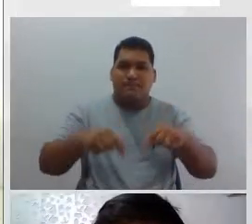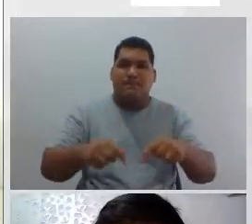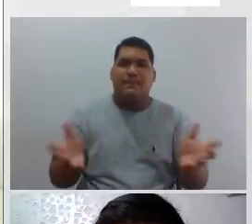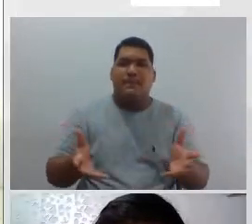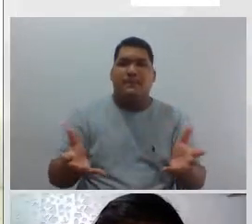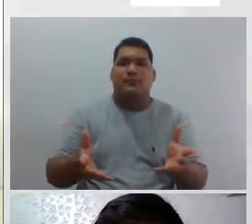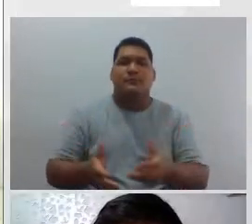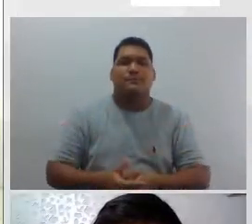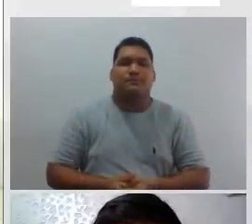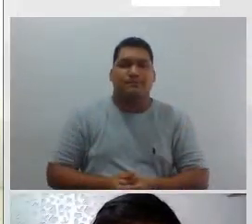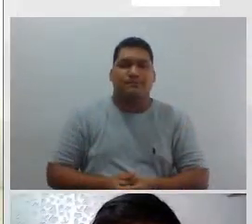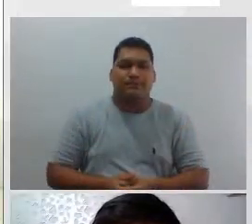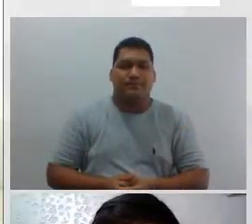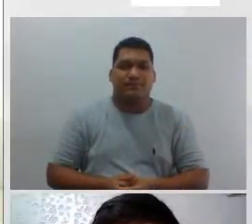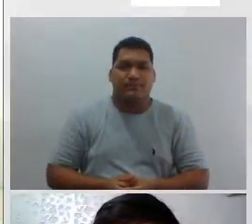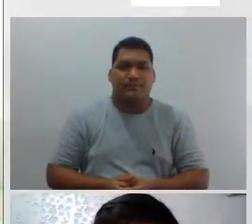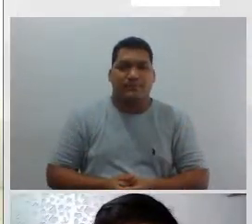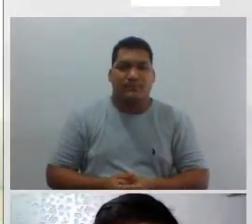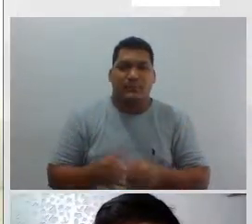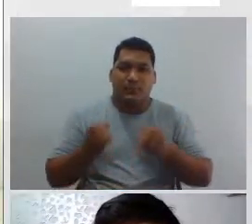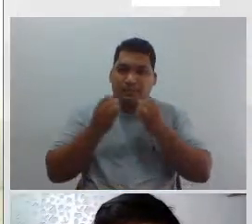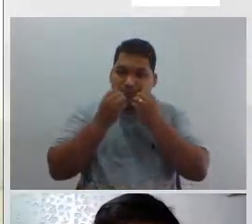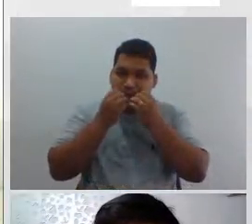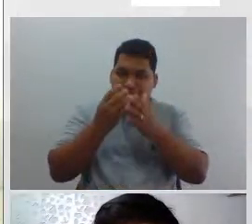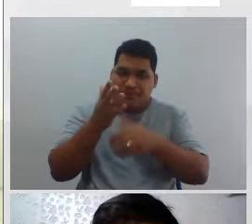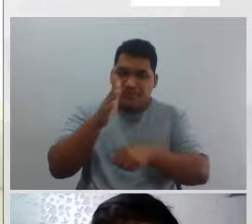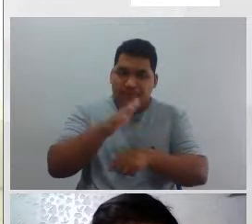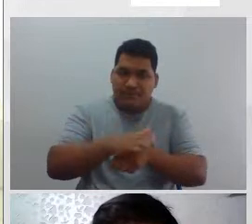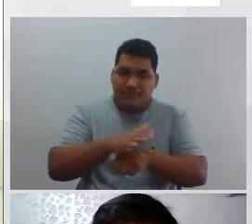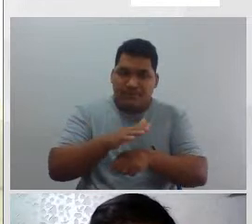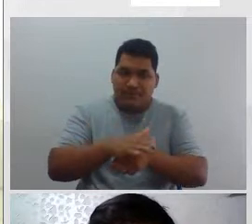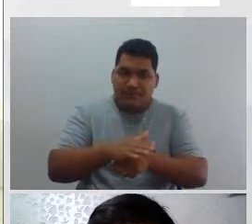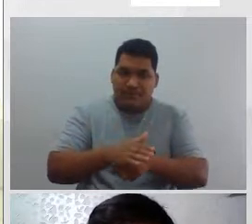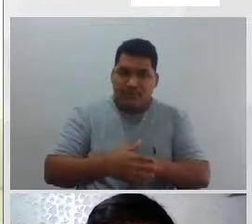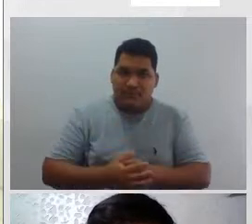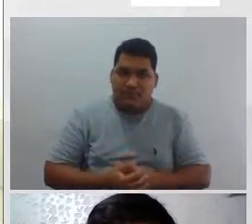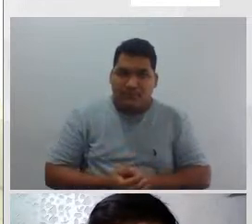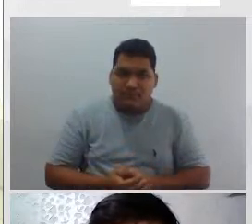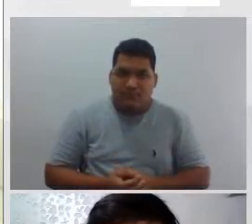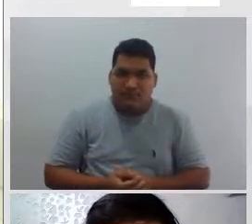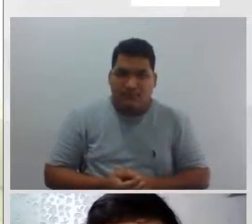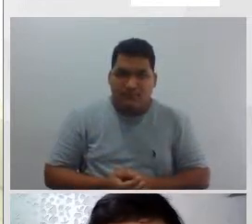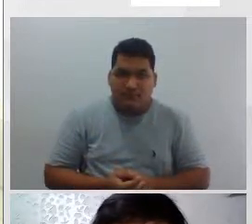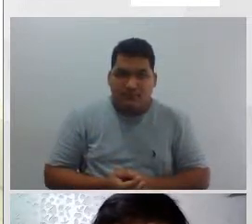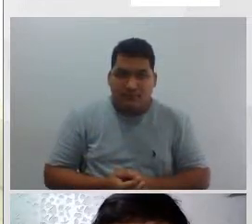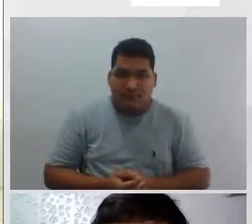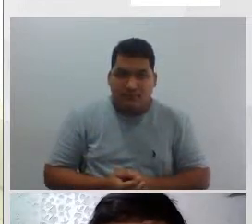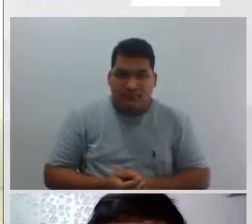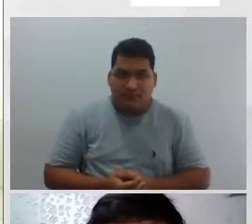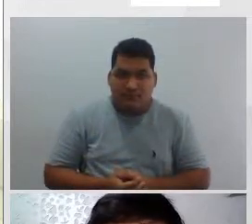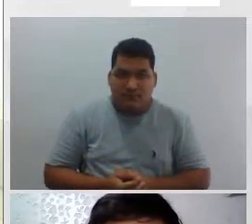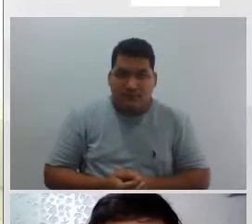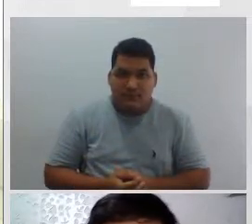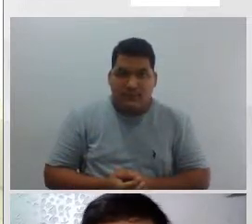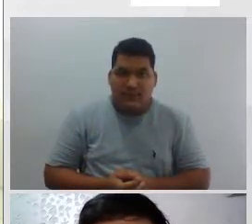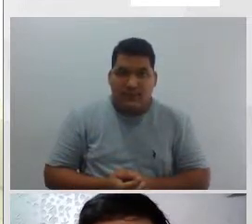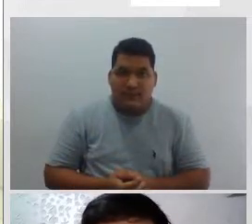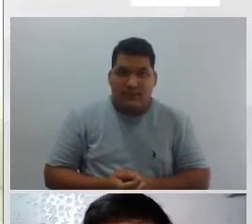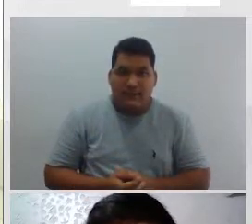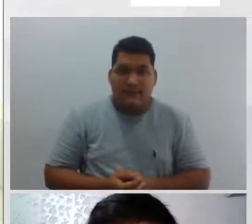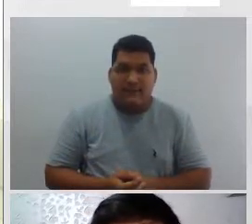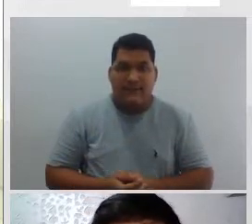Boa tarde, Bremer. Boa tarde à organização da Semana Nacional de Ciência e Tecnologia aí no IFMA,